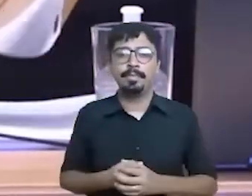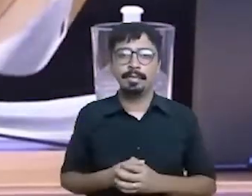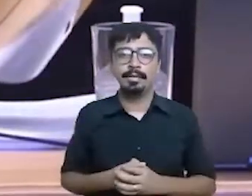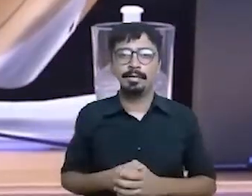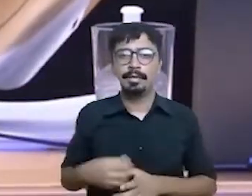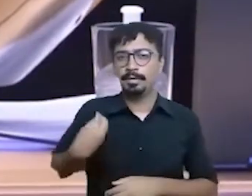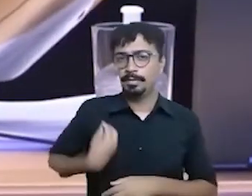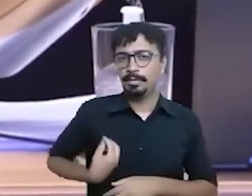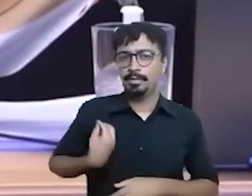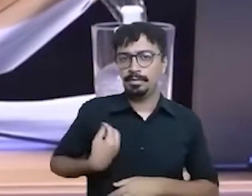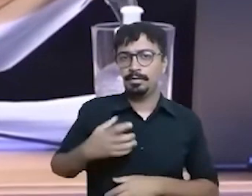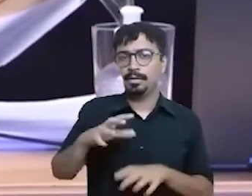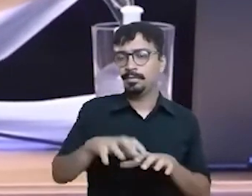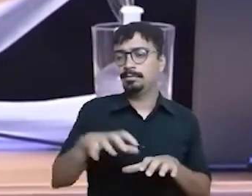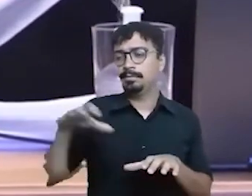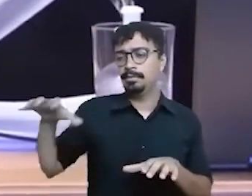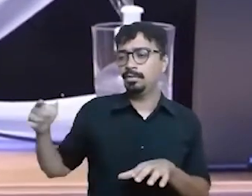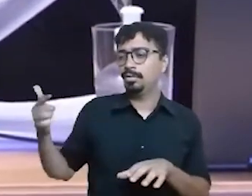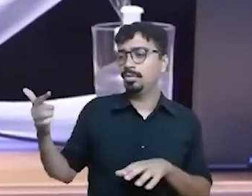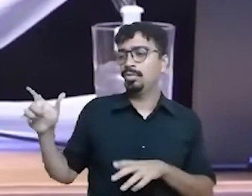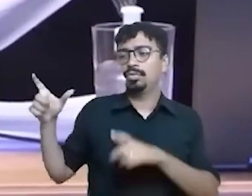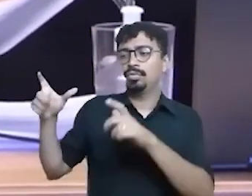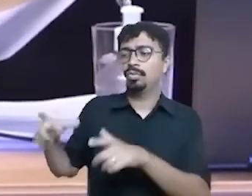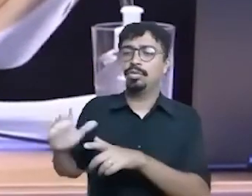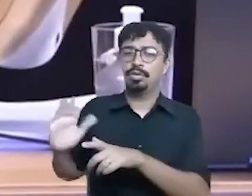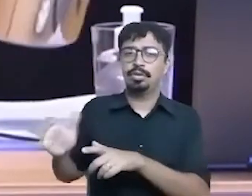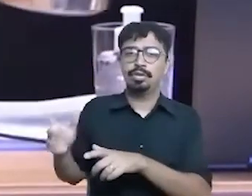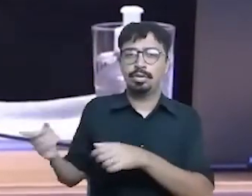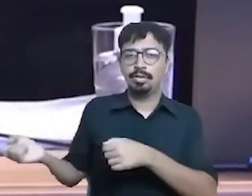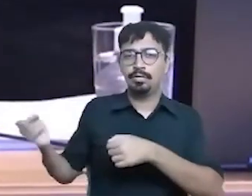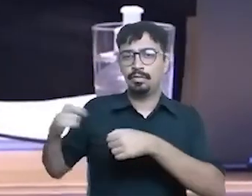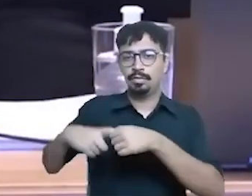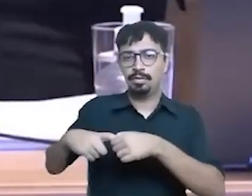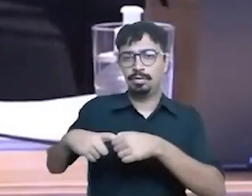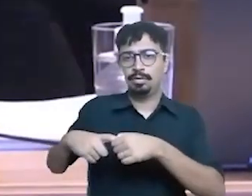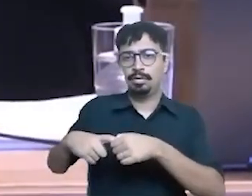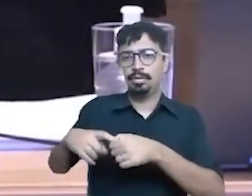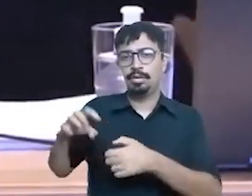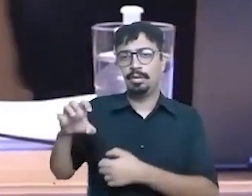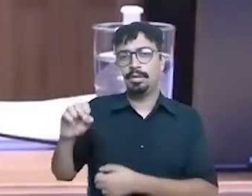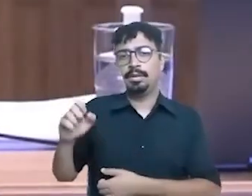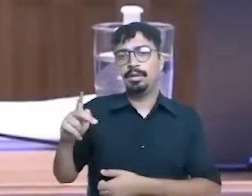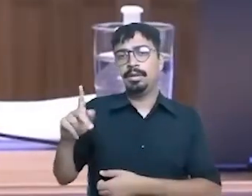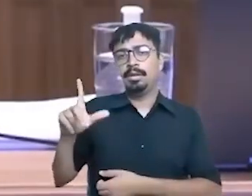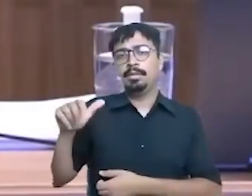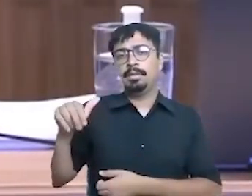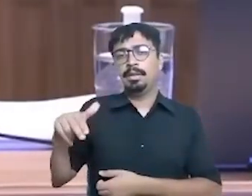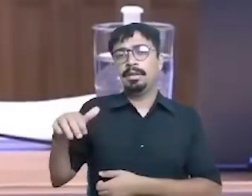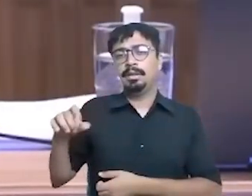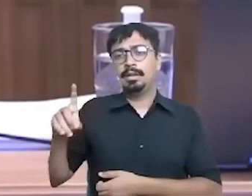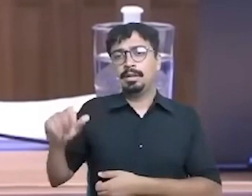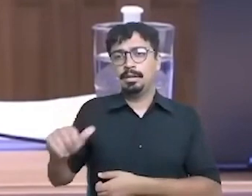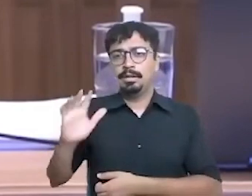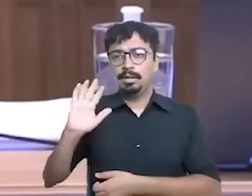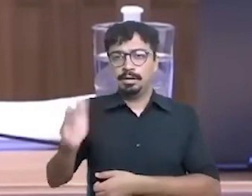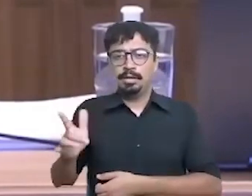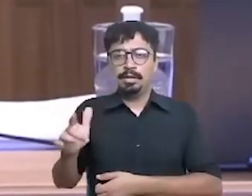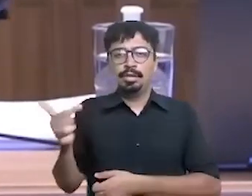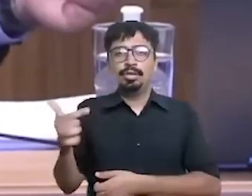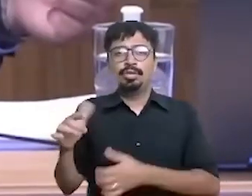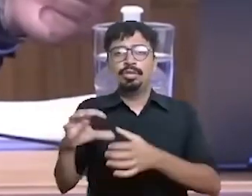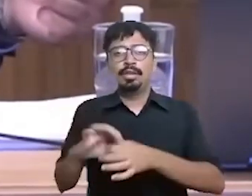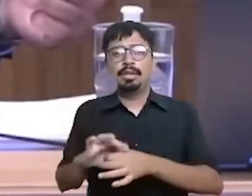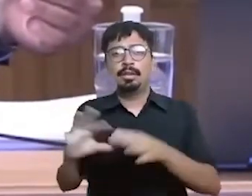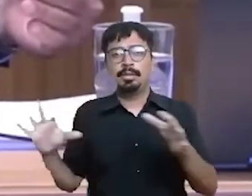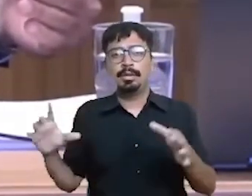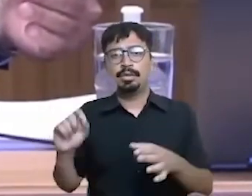de retomada da Esplanada e não foi permitido a prisão dos criminosos que